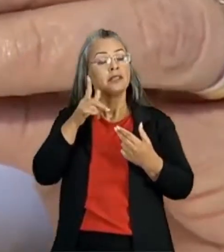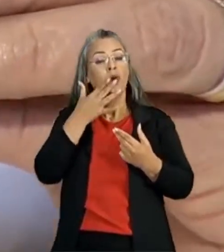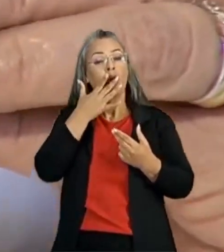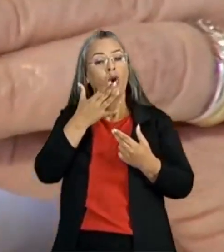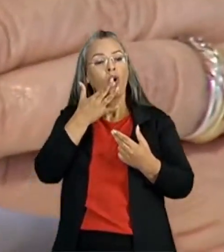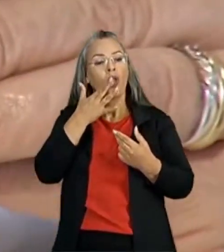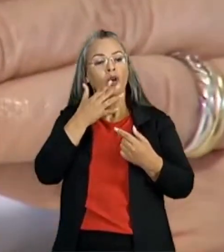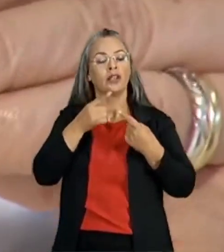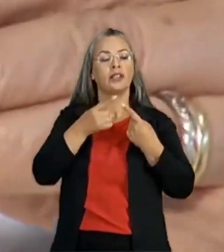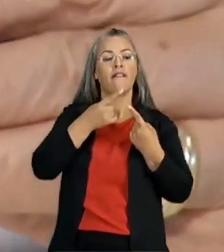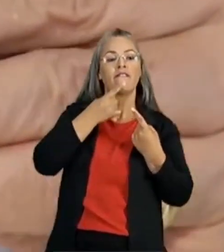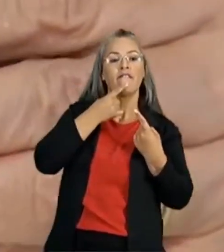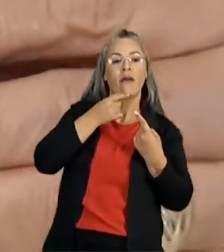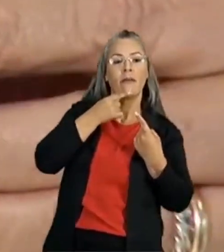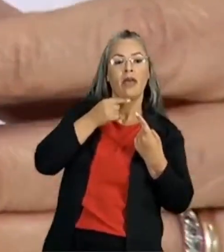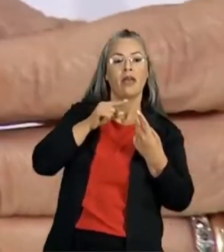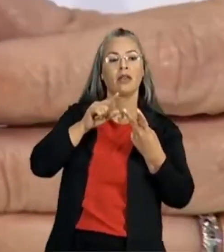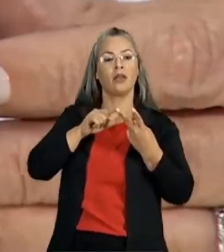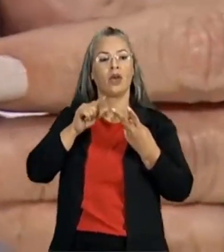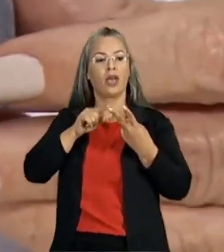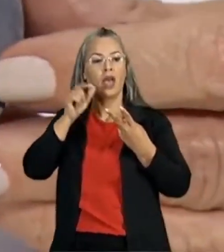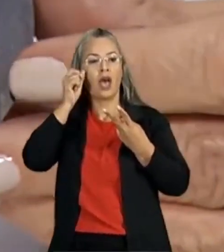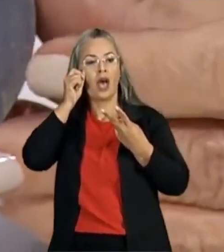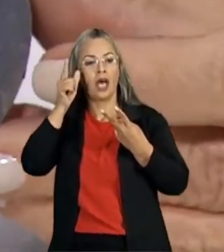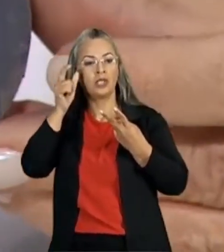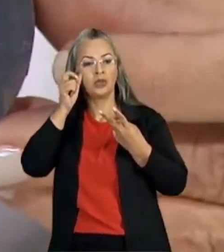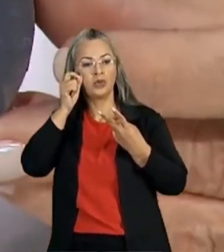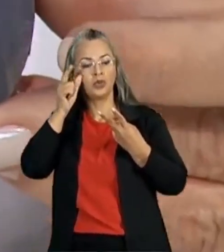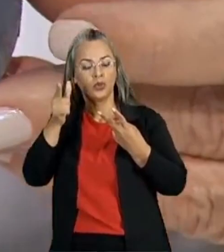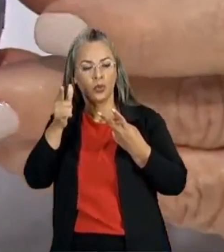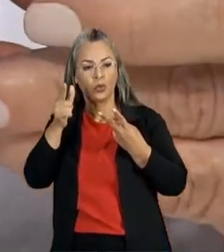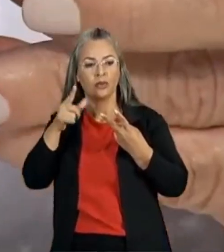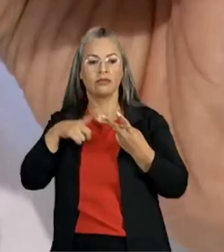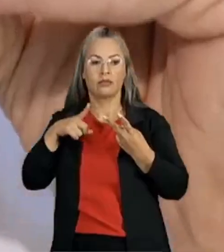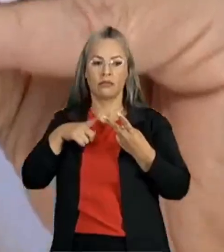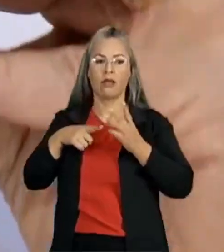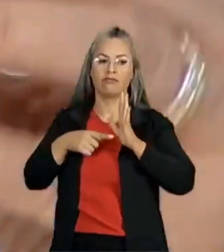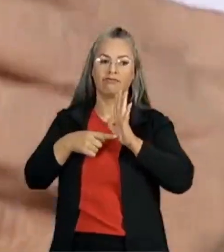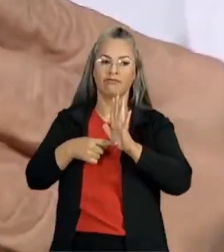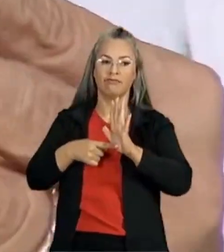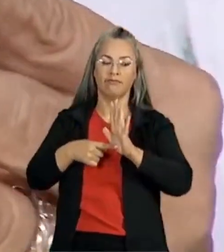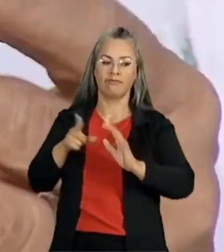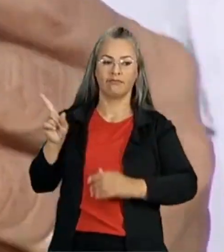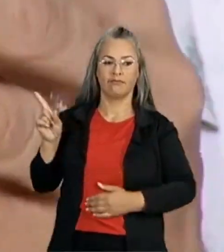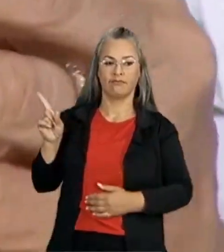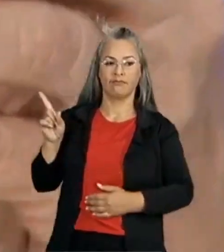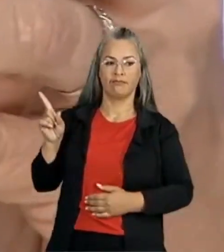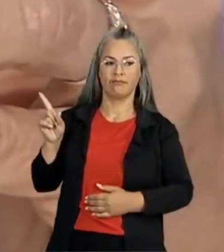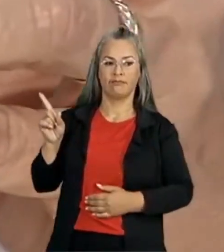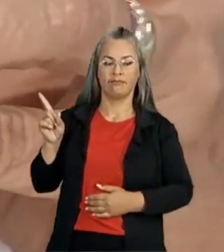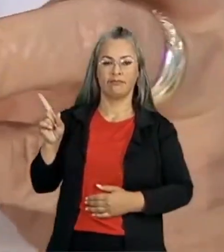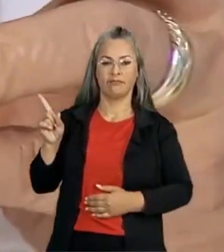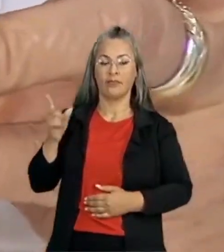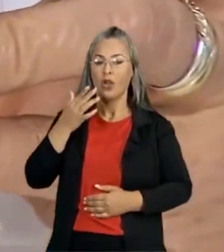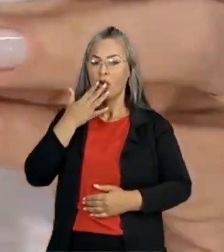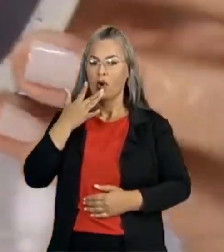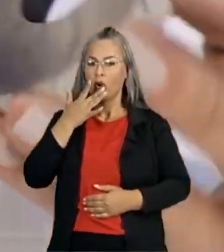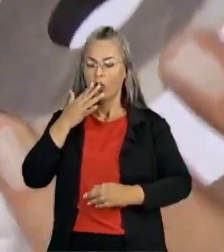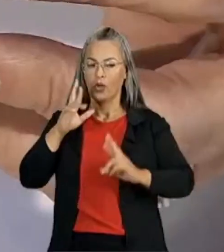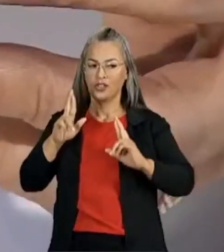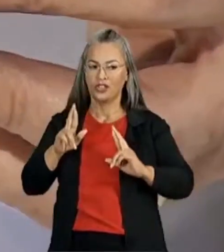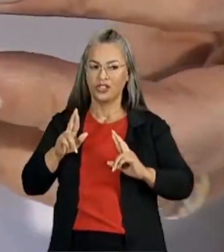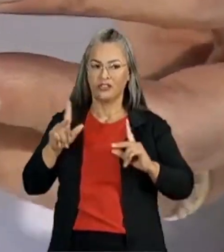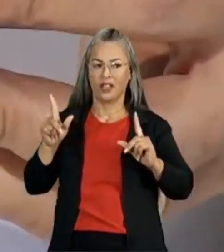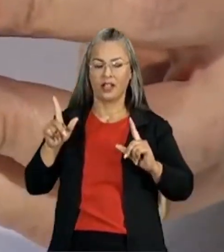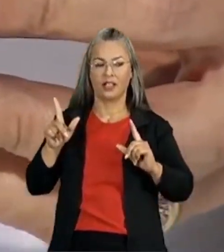vermelho e do lado de cá azul. Ou seja, eu tenho polos marcados. Polos diferentes com cores diferentes, obviamente, né?